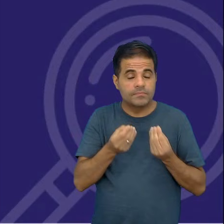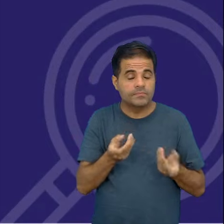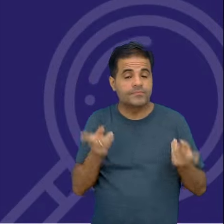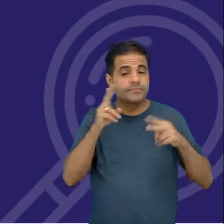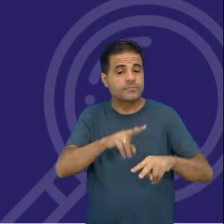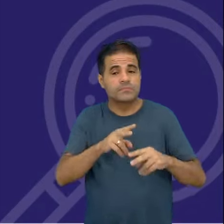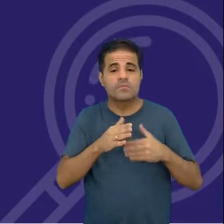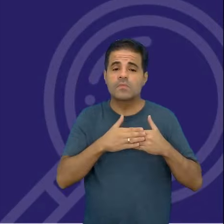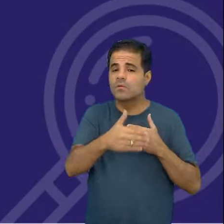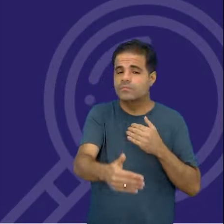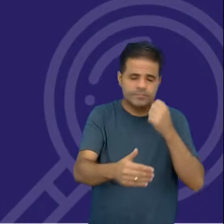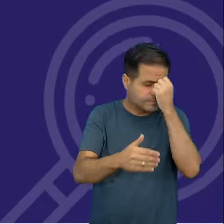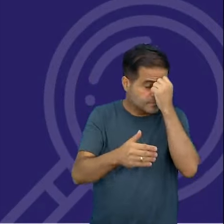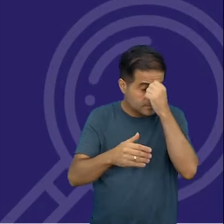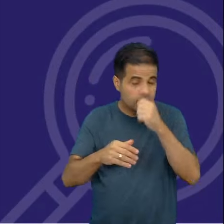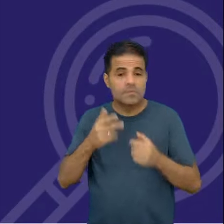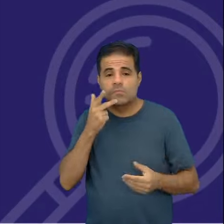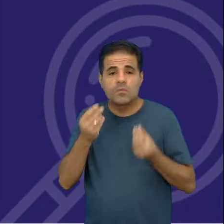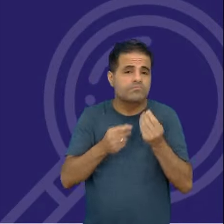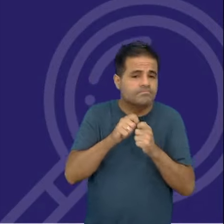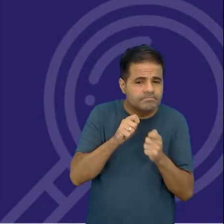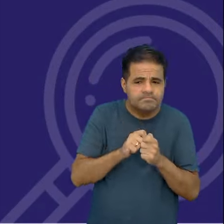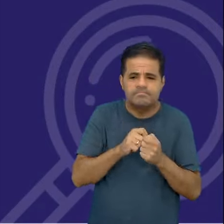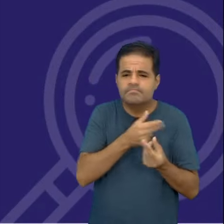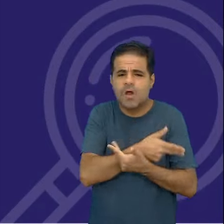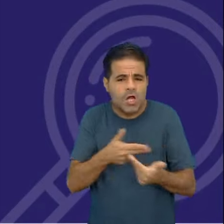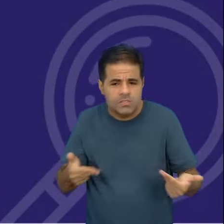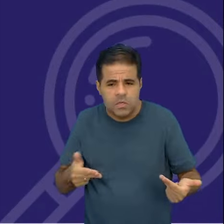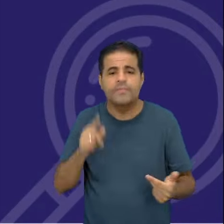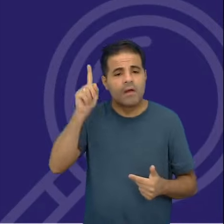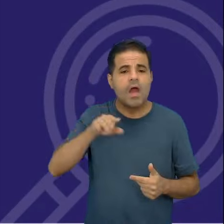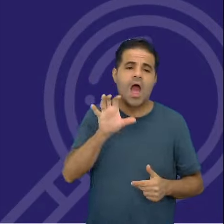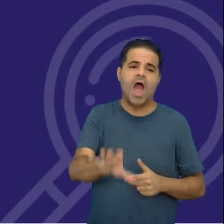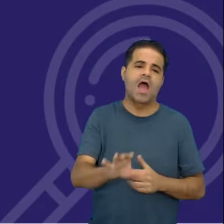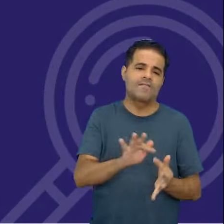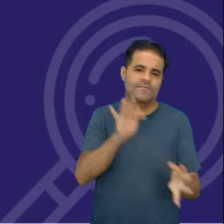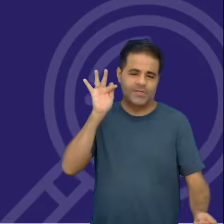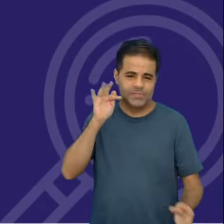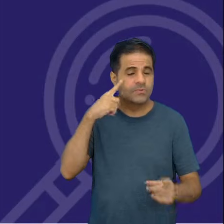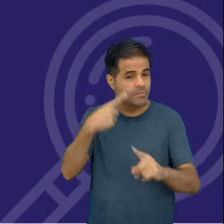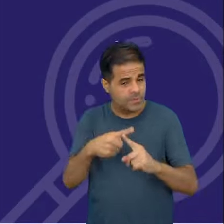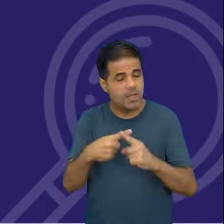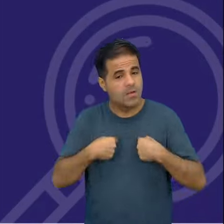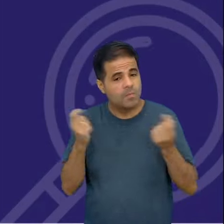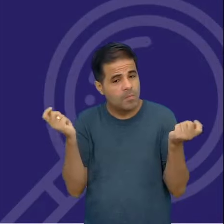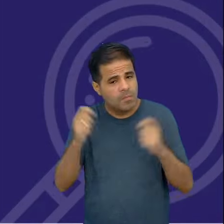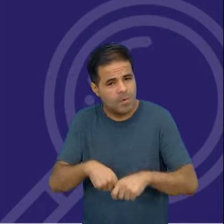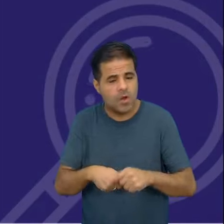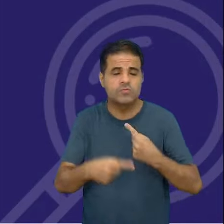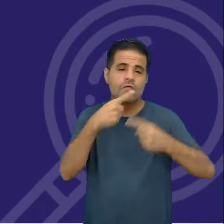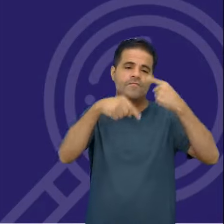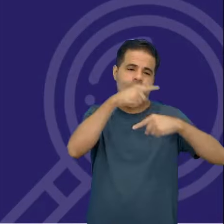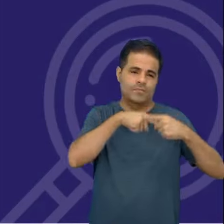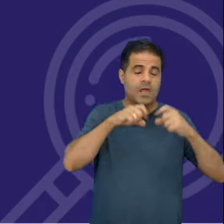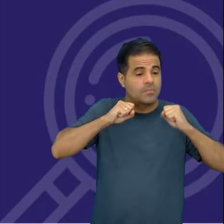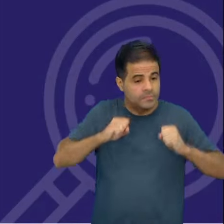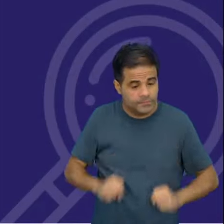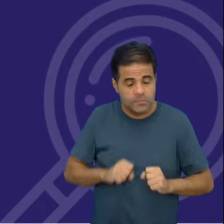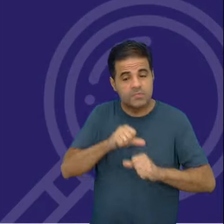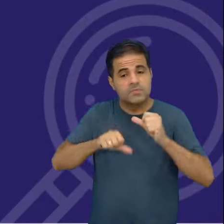congelar ou liquefazer alguma coisa é físico, porque eu posso voltar atrás. Eu